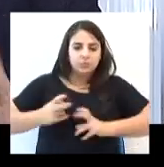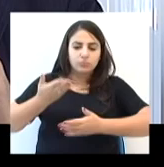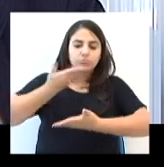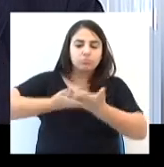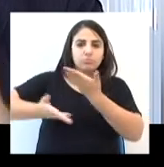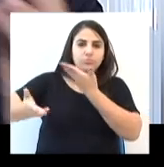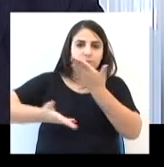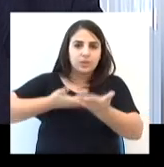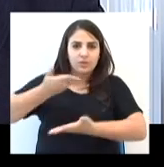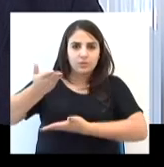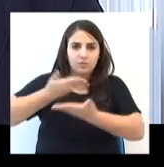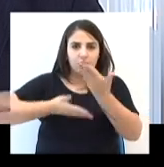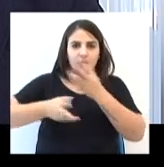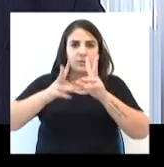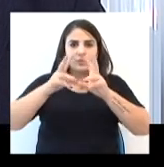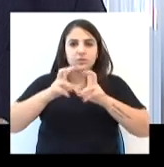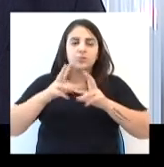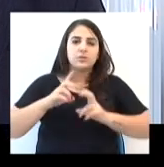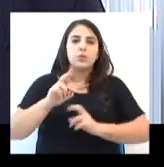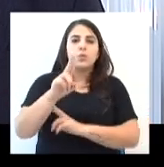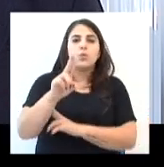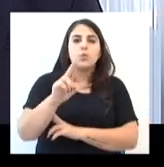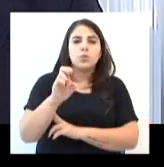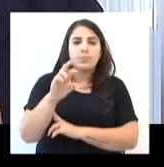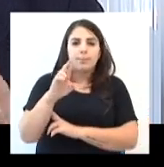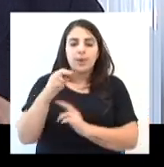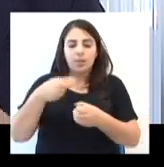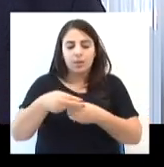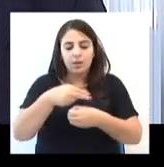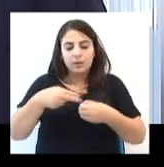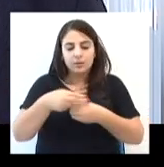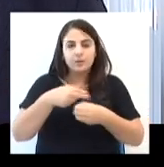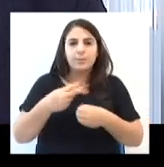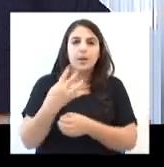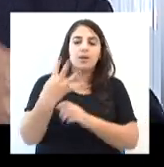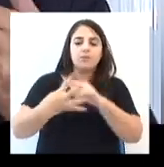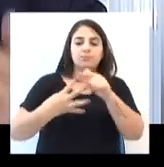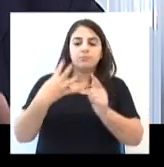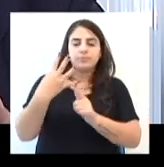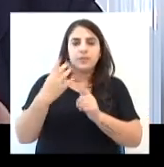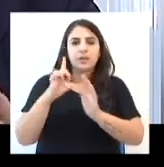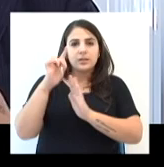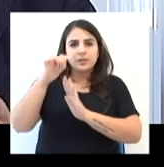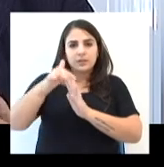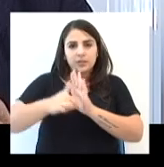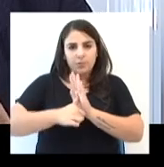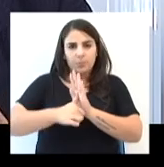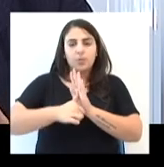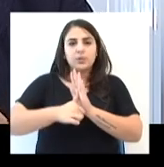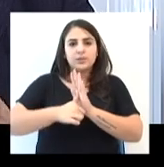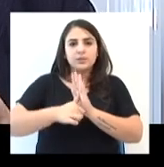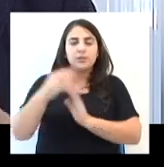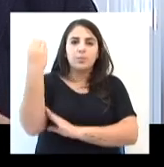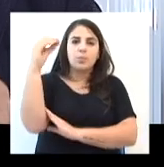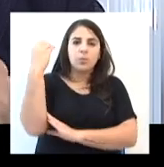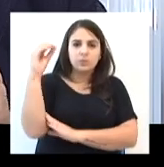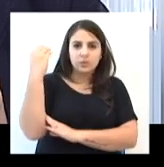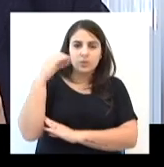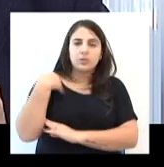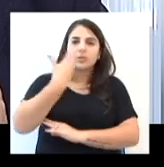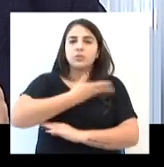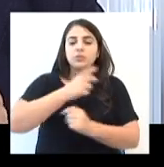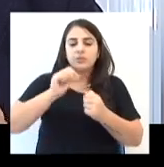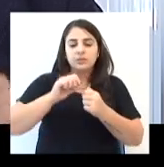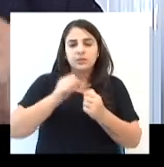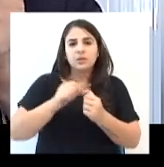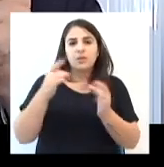envolvem essa travessia urbana da BR-285. E a quarta, então, depois de nós tratarmos Porto Alegre, então, nós vamos estar